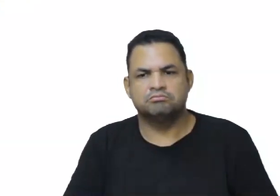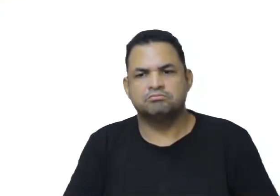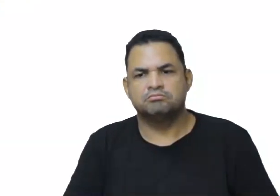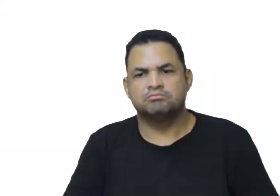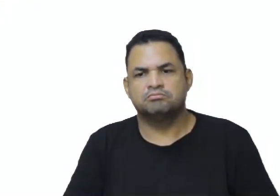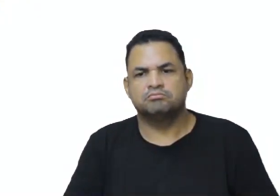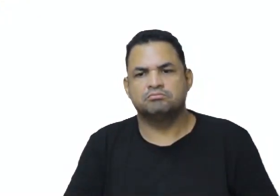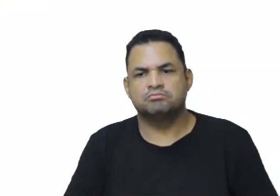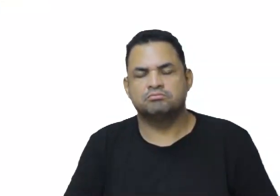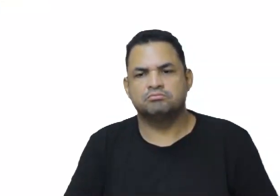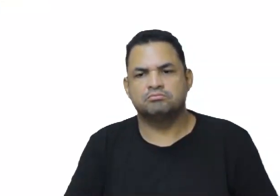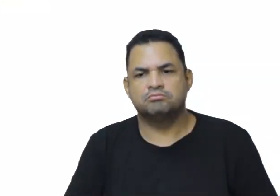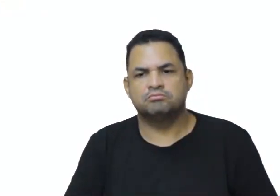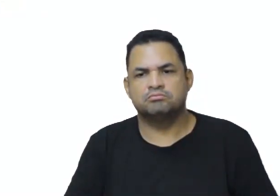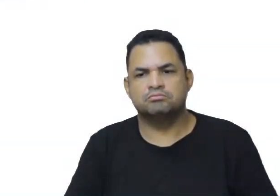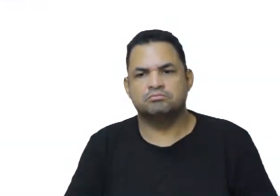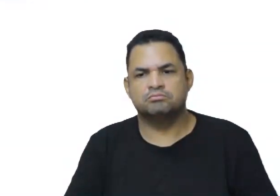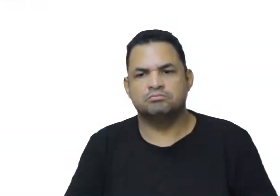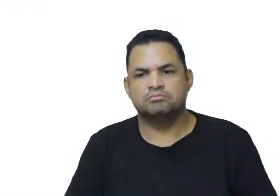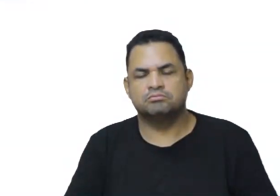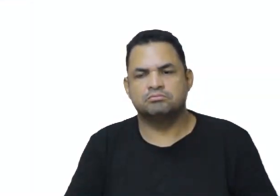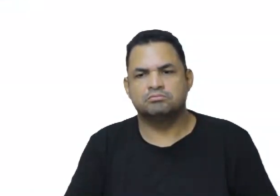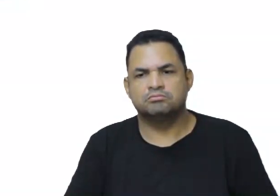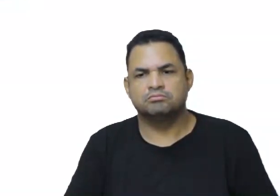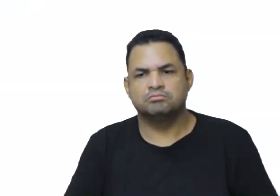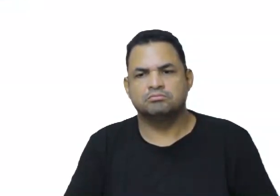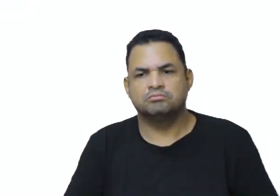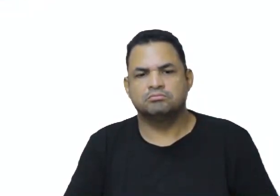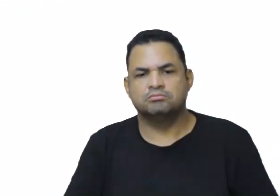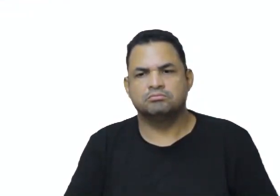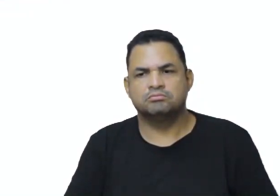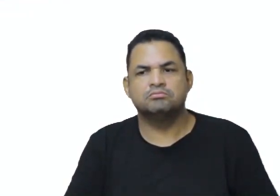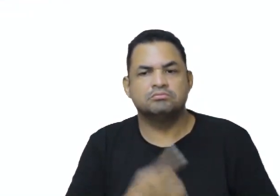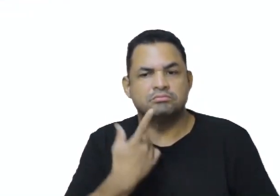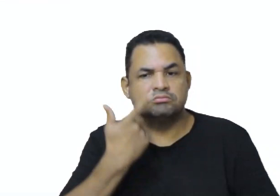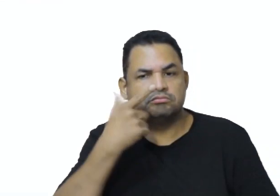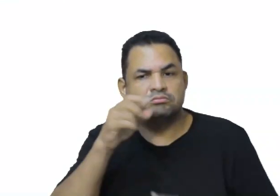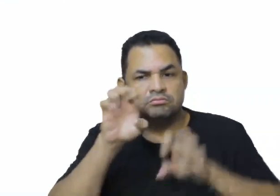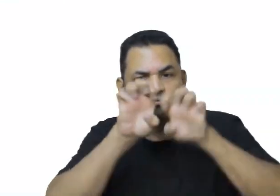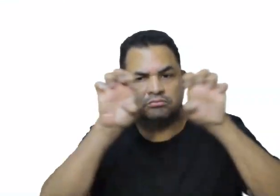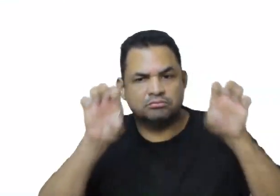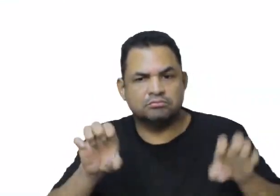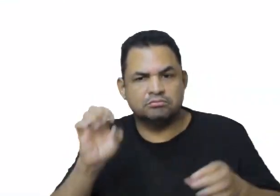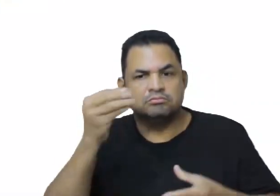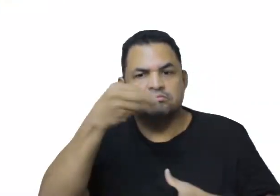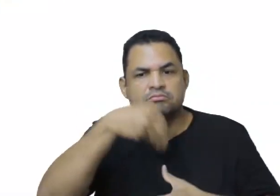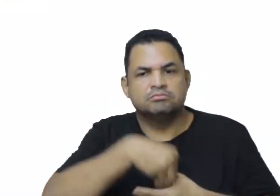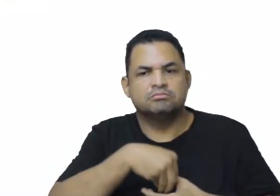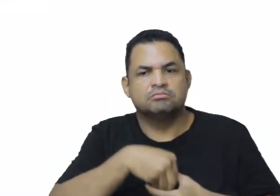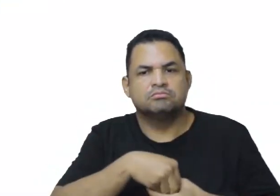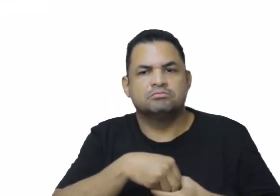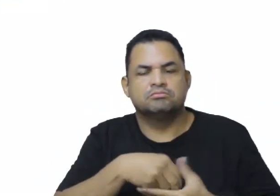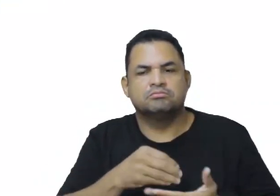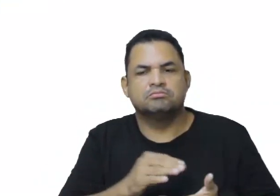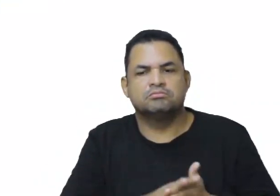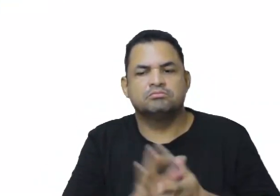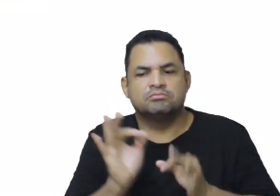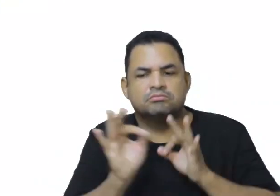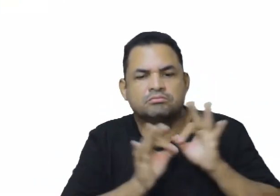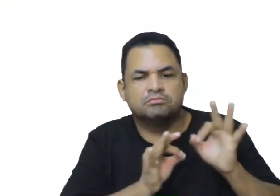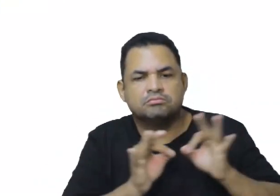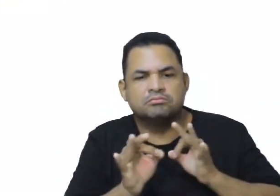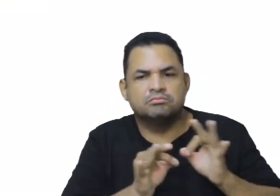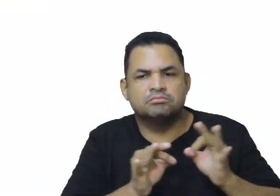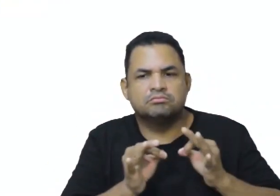esquerdo, é mais o baço, né? Tá? Então, vocês conseguem perceber as estruturas internas que já se formaram